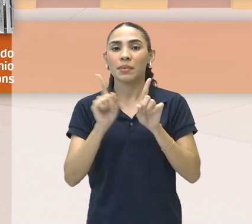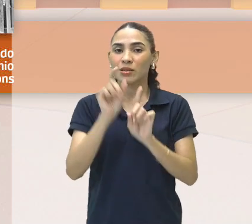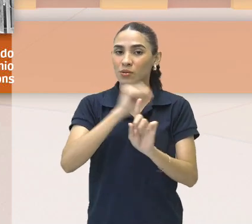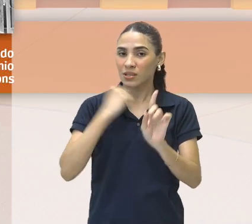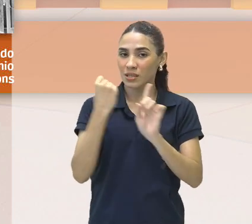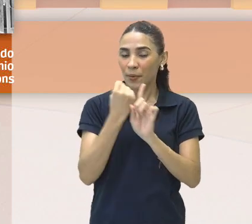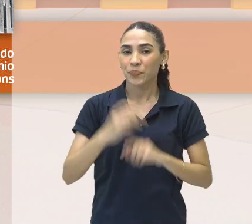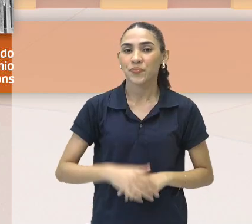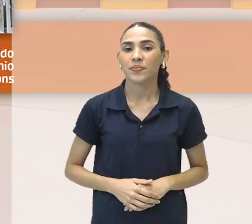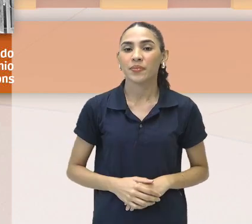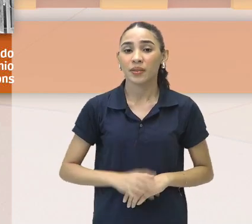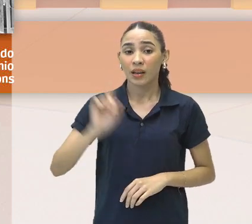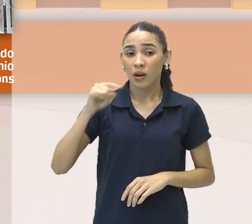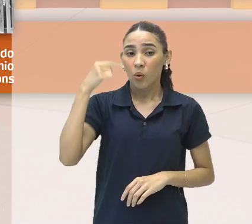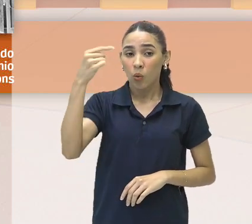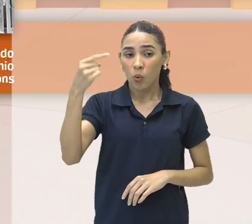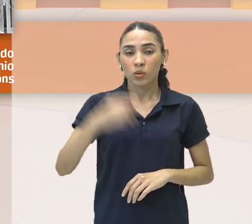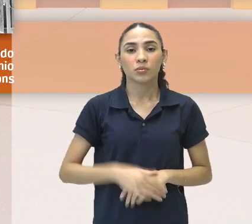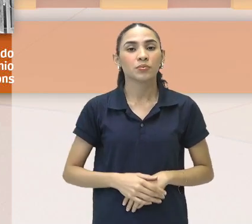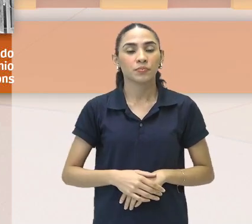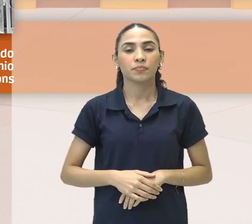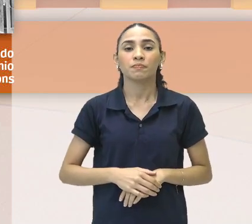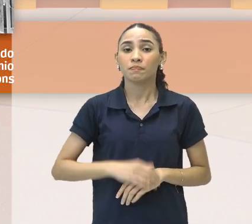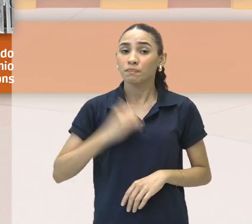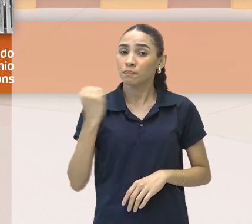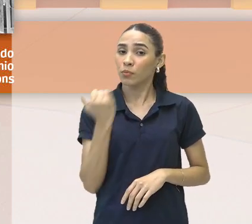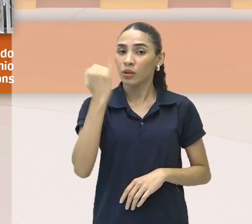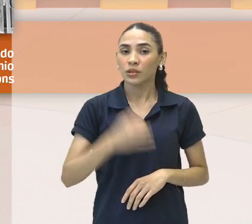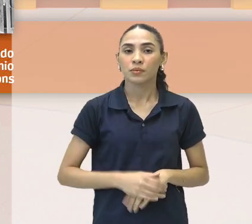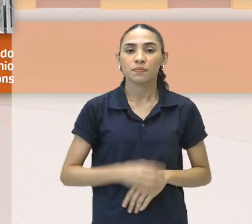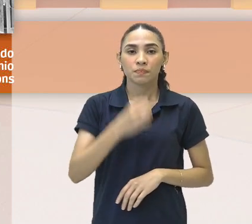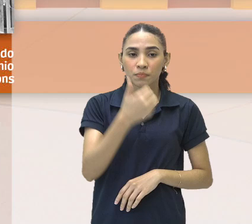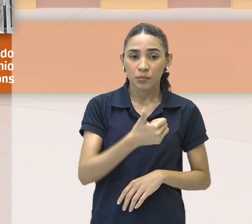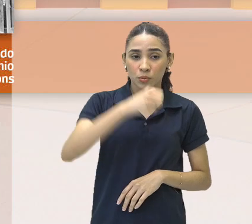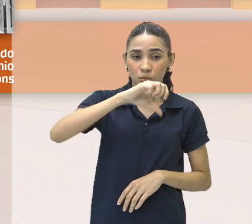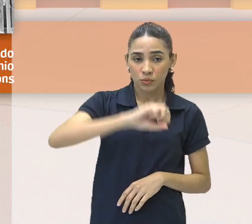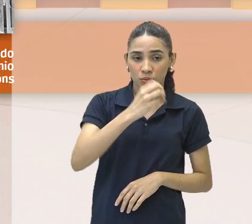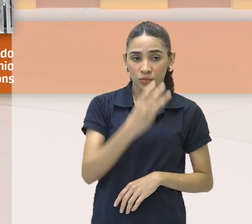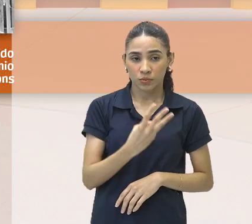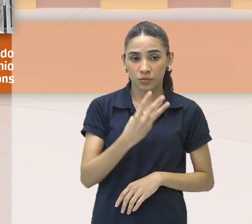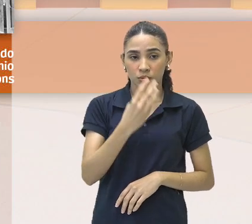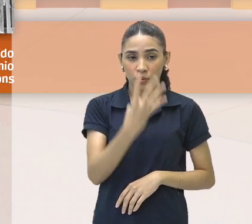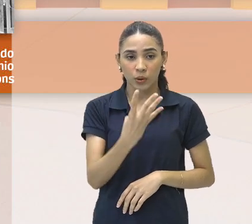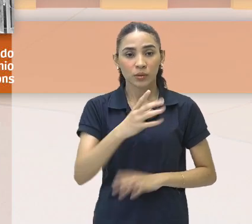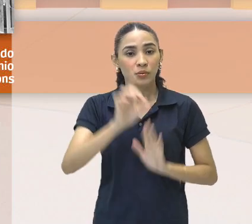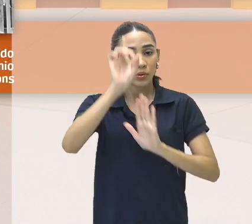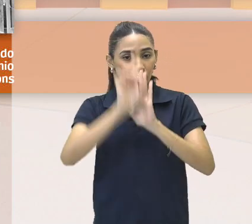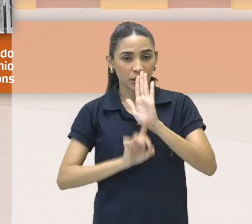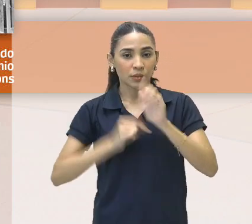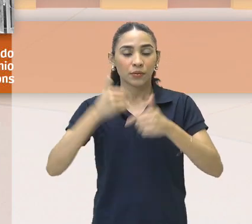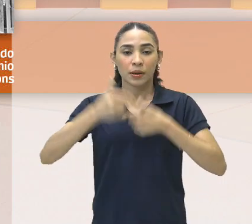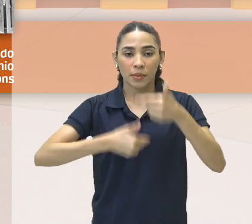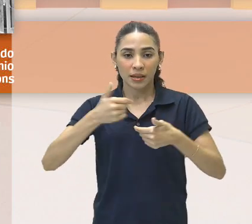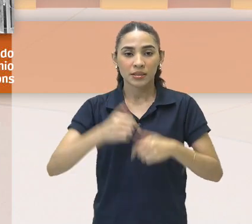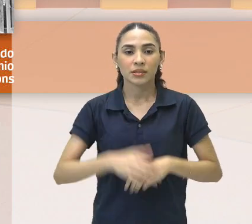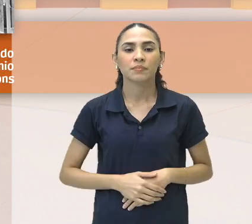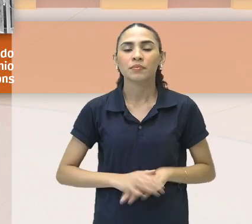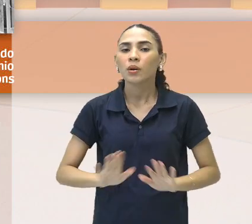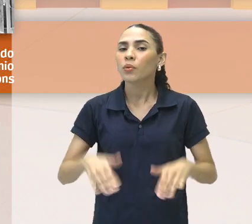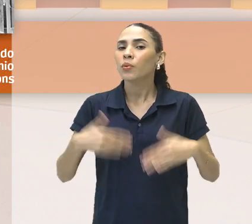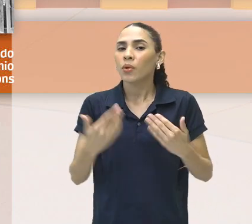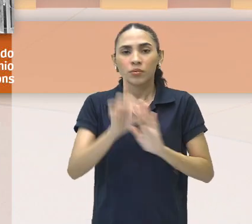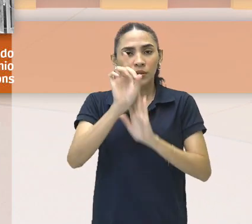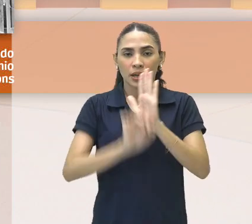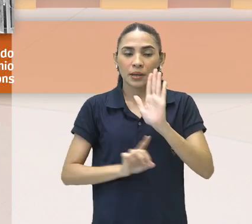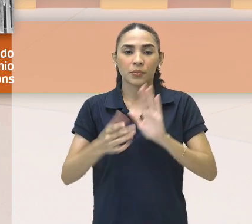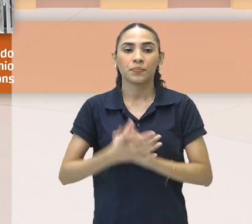certo? A nossa próxima data importante é em 1934, com direitos trabalhistas. Que direitos são